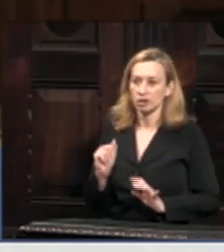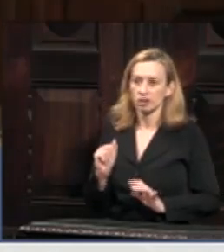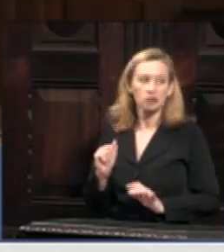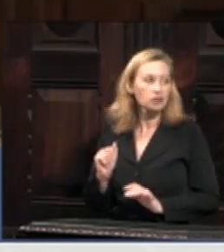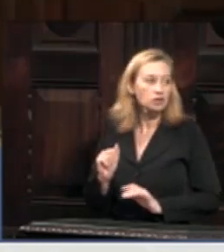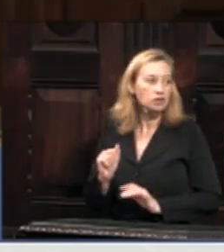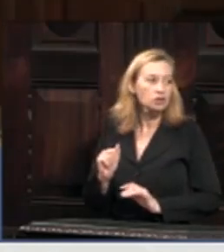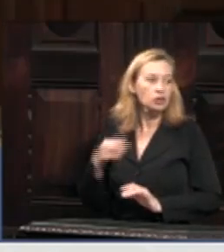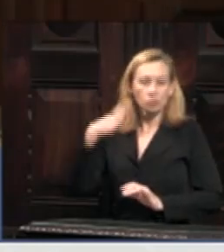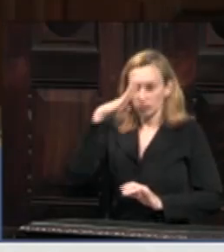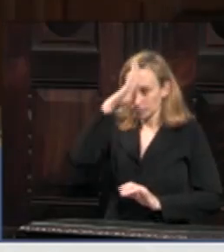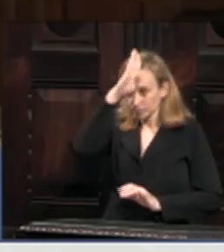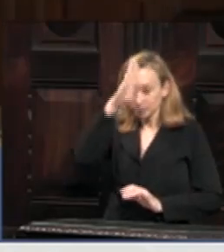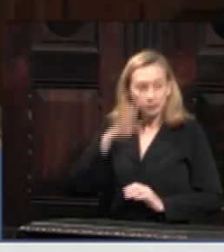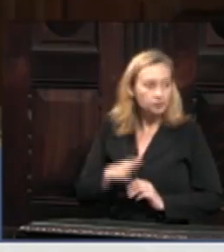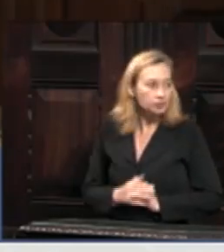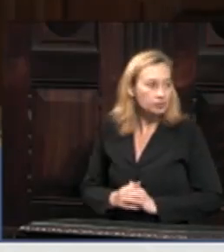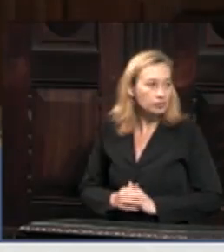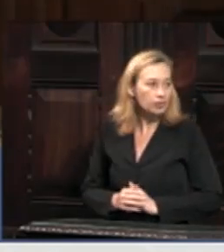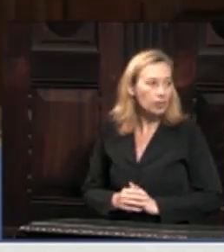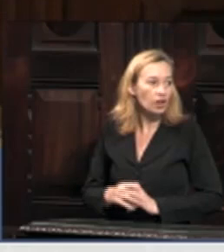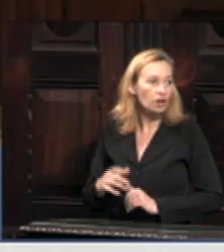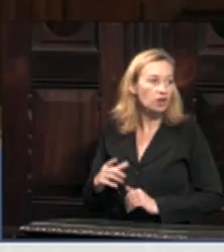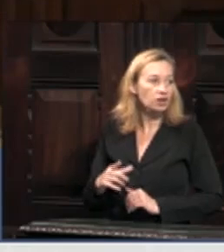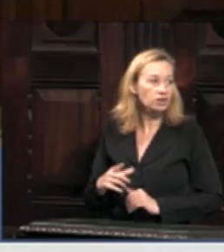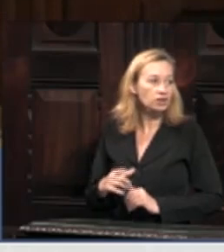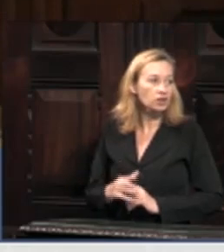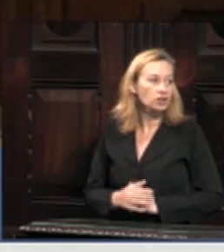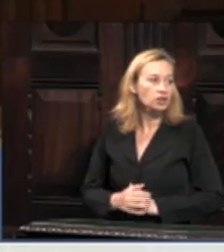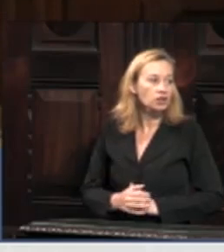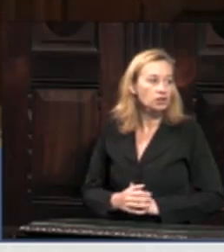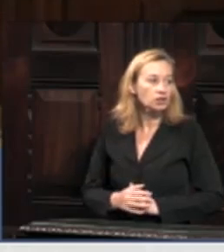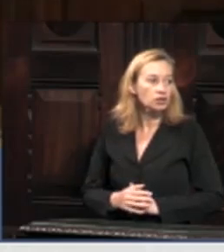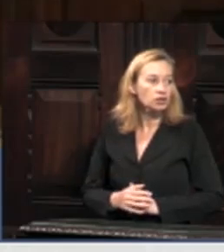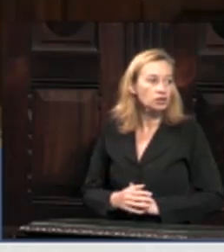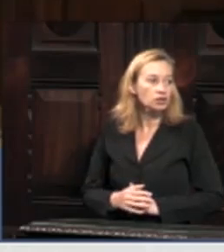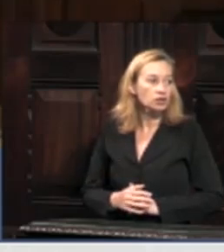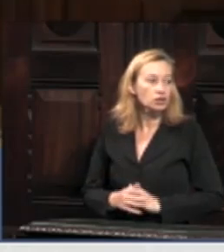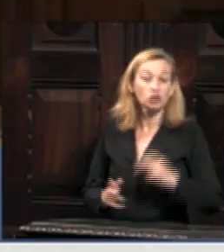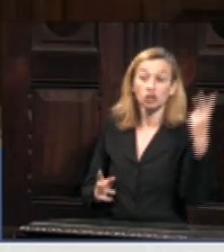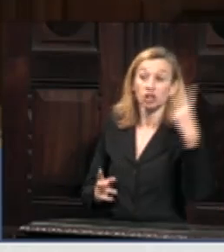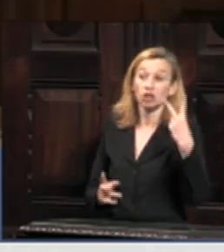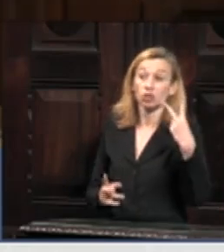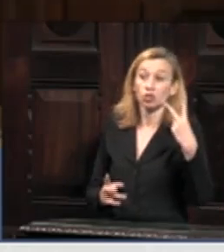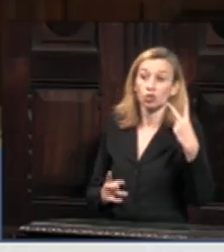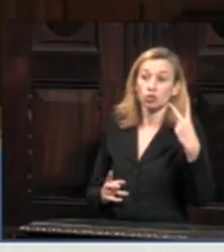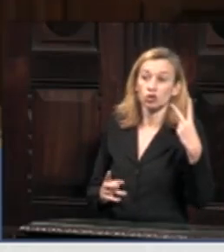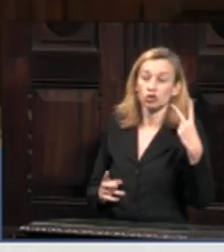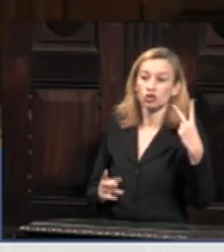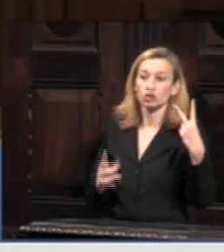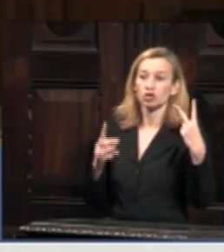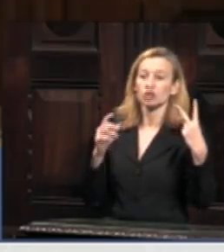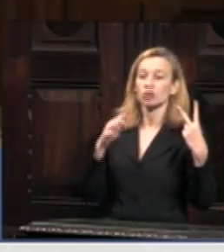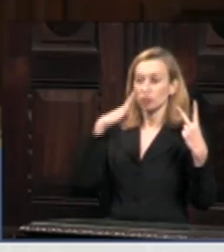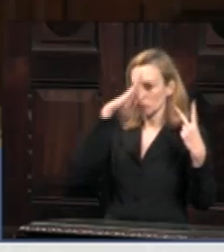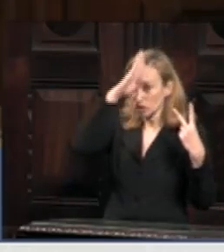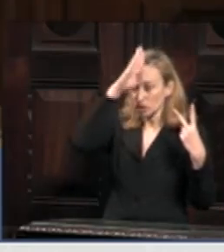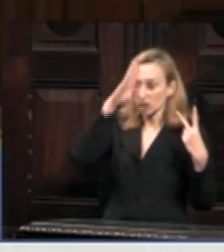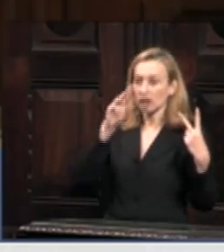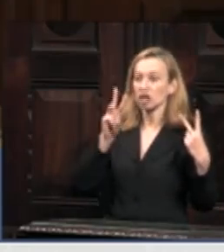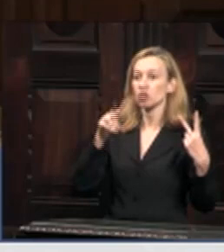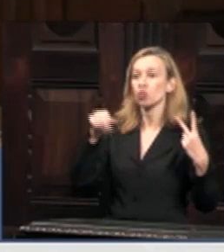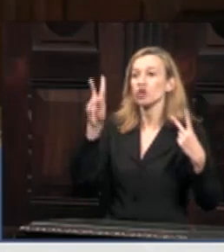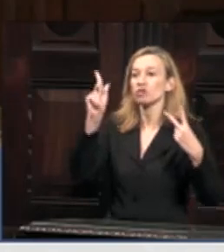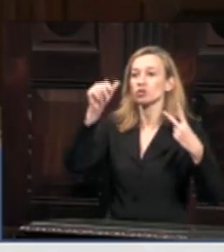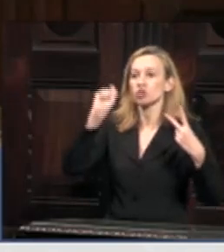a Bolsonaro. Eu tenho a licença poética de dizer que são dois candidatos, Jair Bolsonaro e o